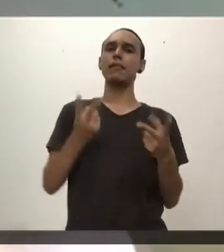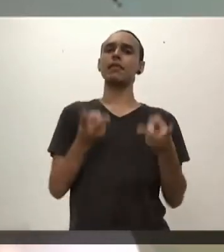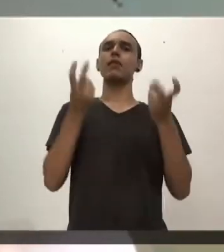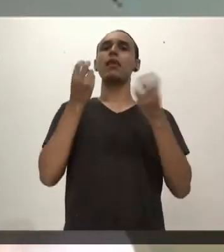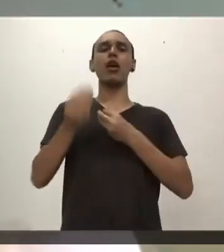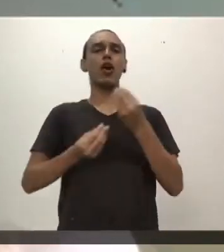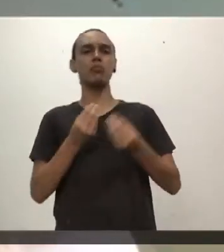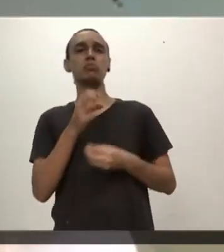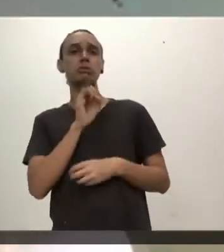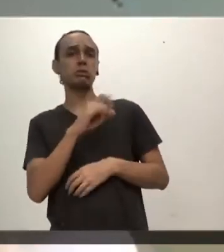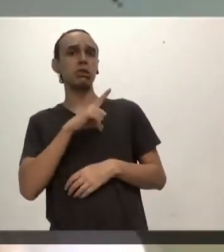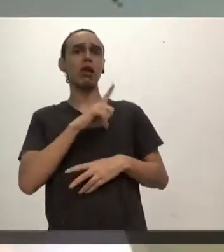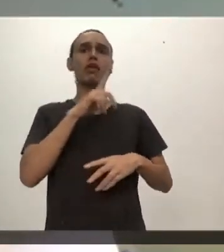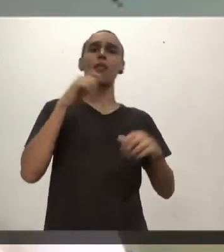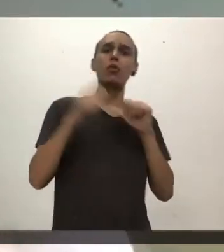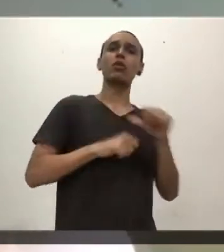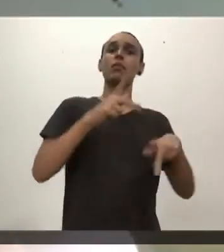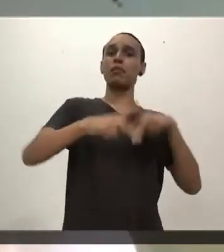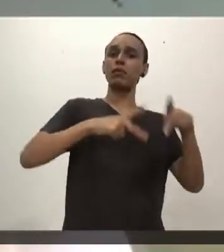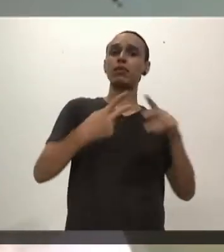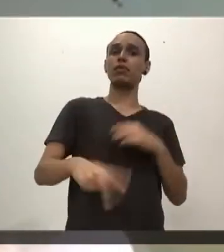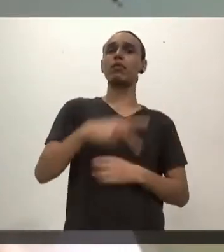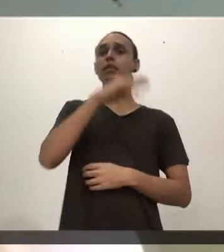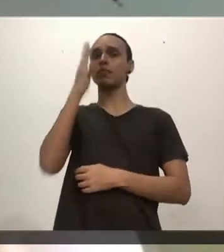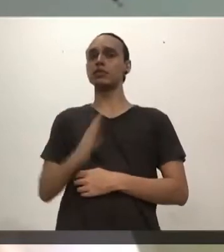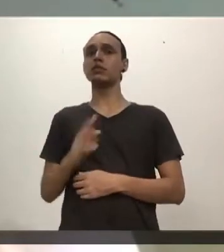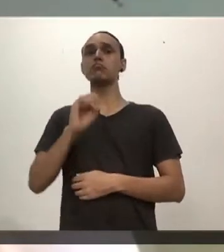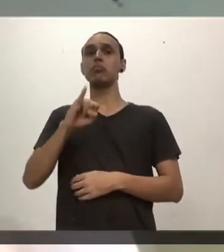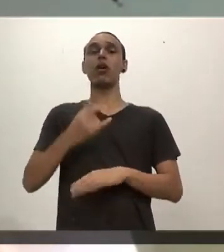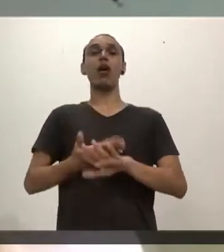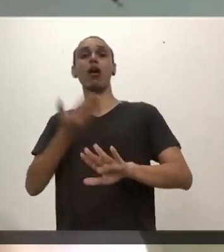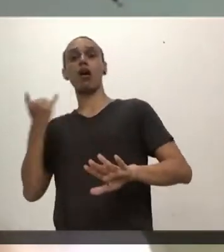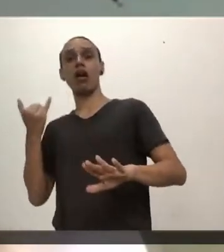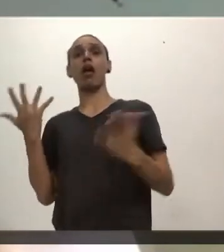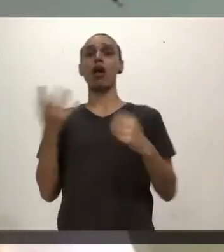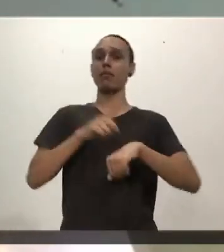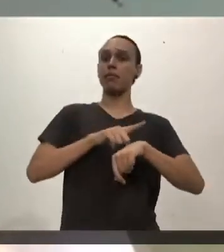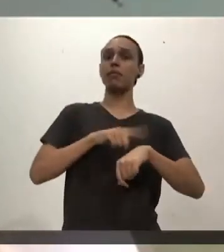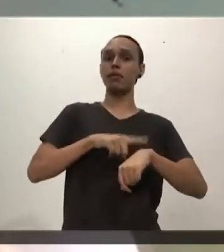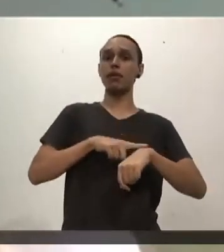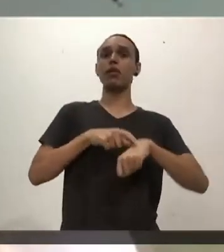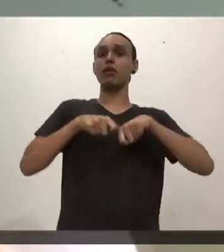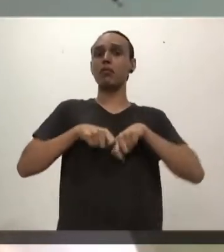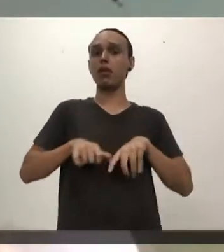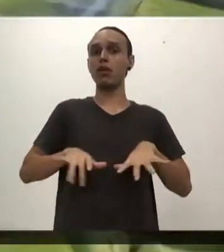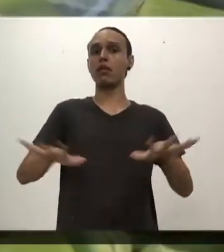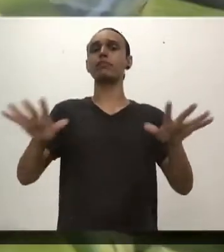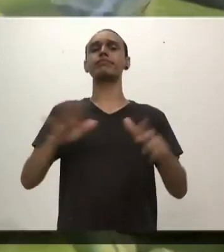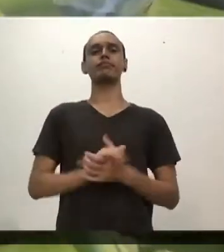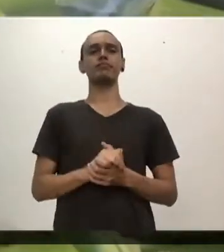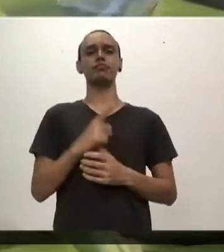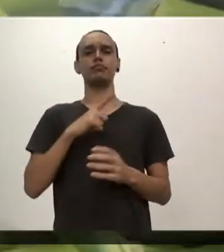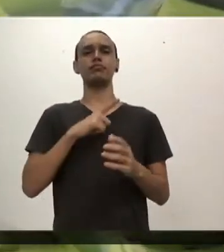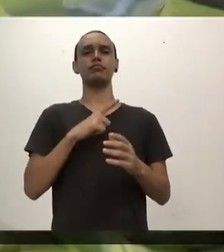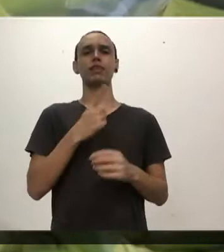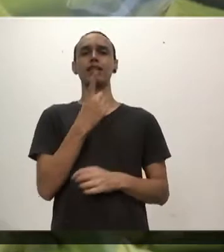como que os brasileiros modificaram, né, ou se eles modificaram ou não, a alimentação deles antes e durante a pandemia.